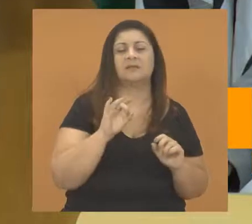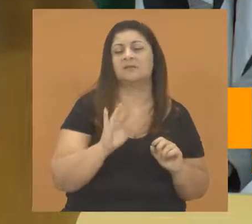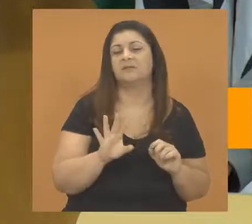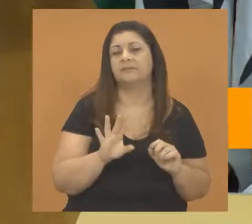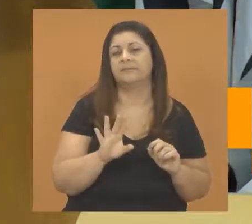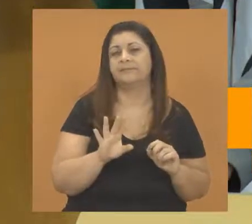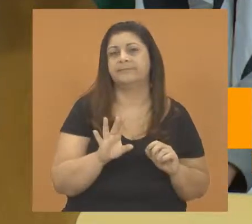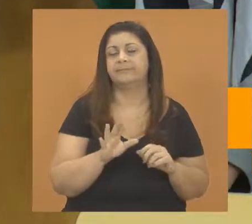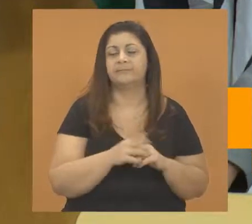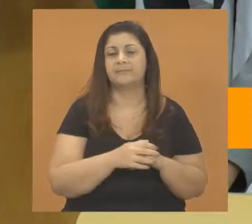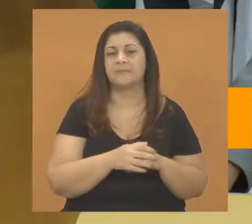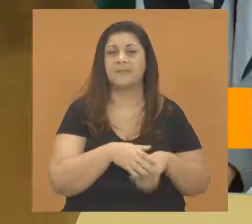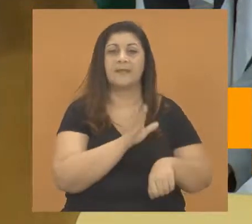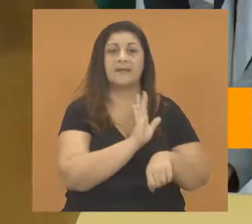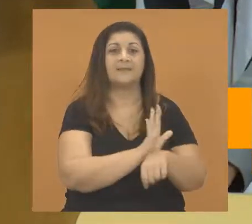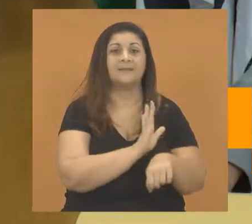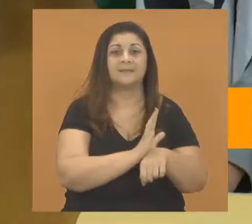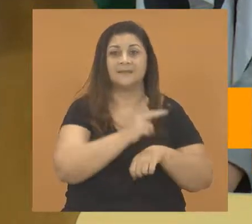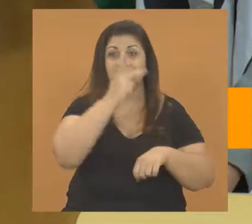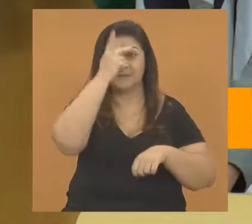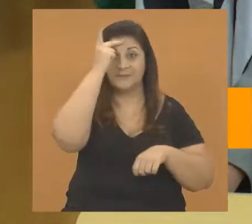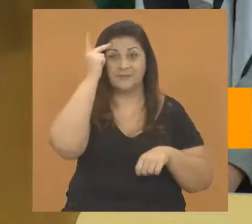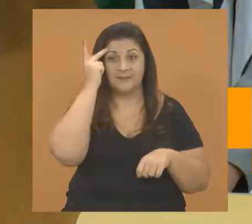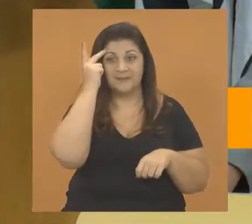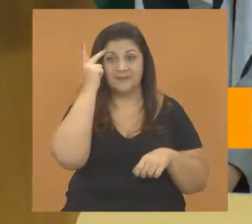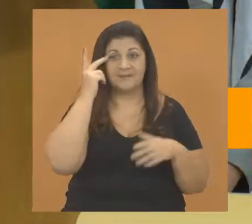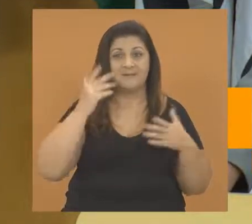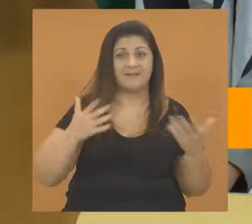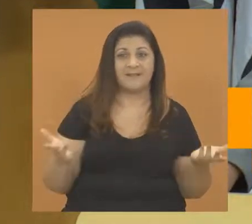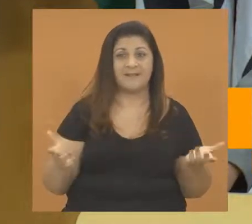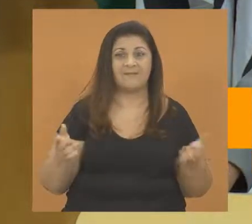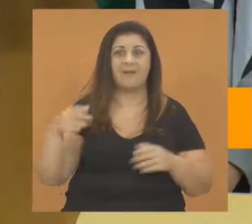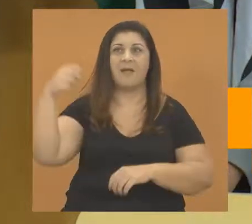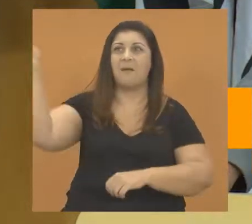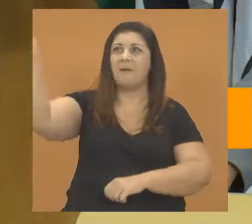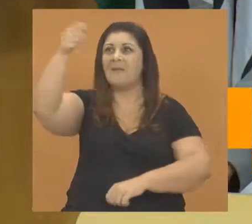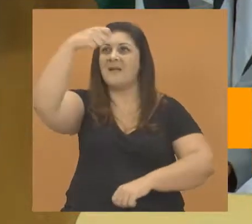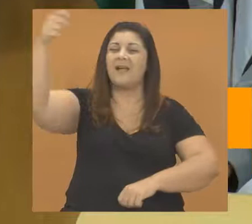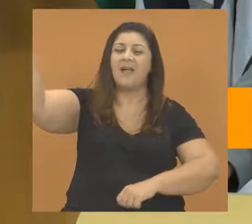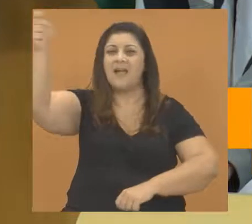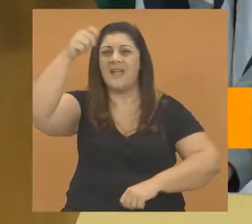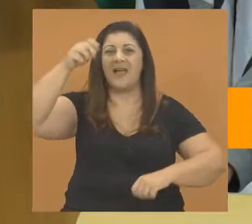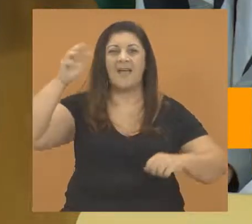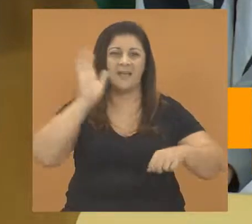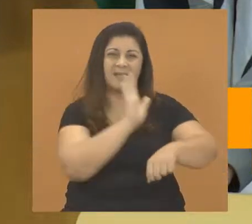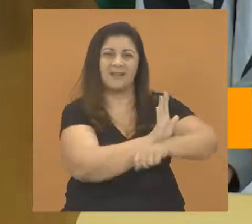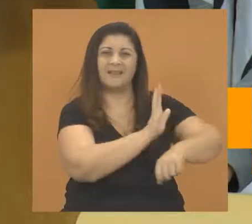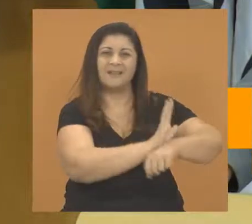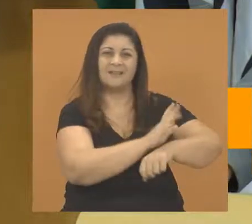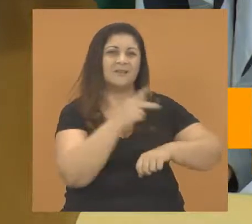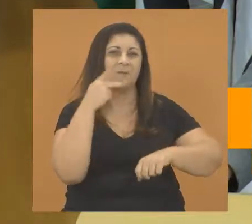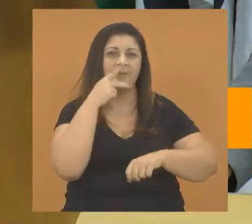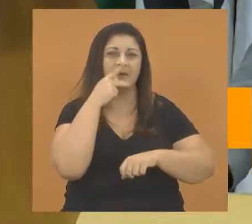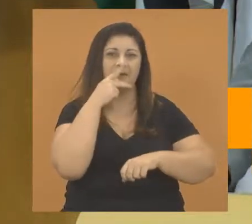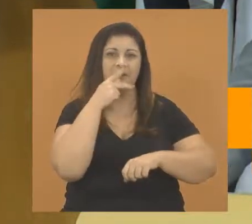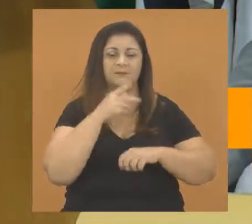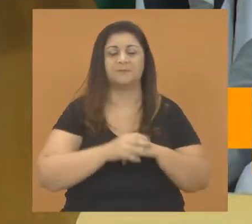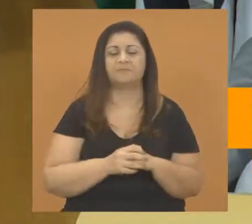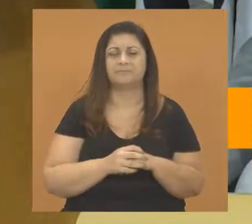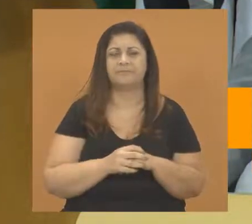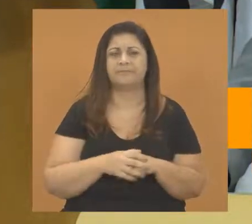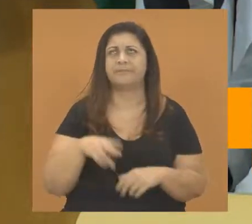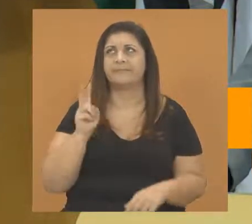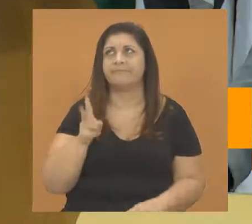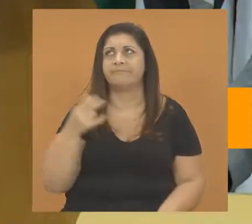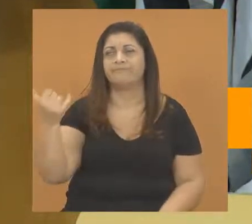né pessoas que ficavam nas esquinas balançando bandeiras em época de eleição quem anseia de